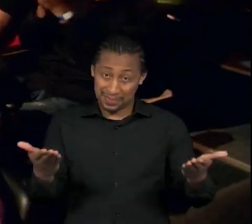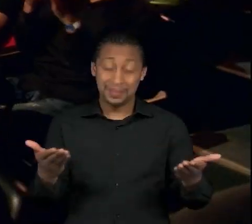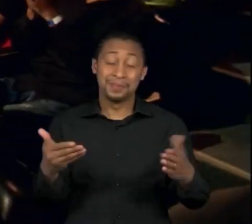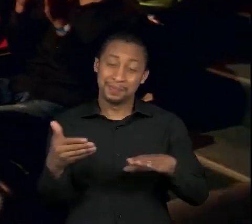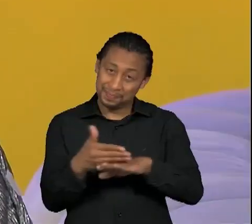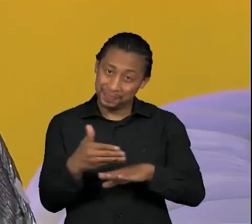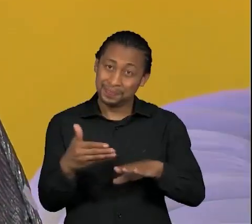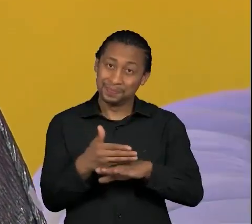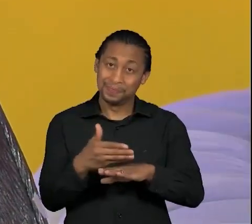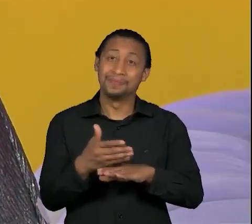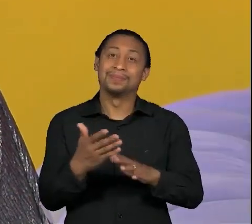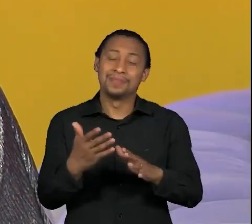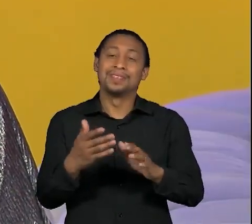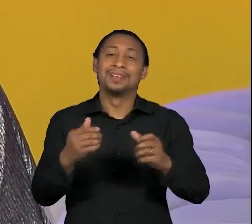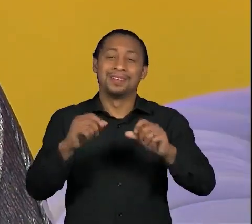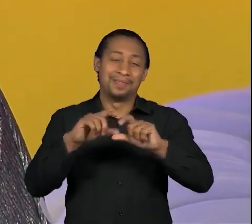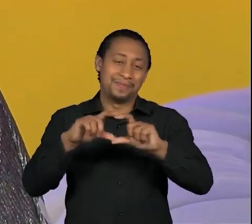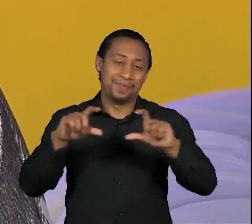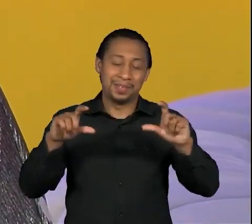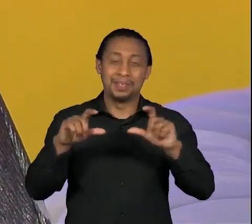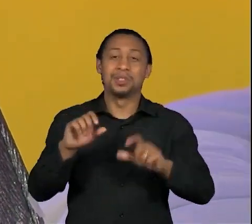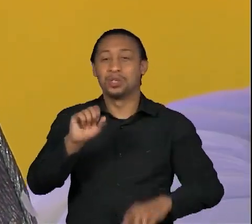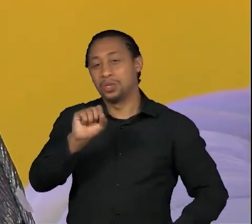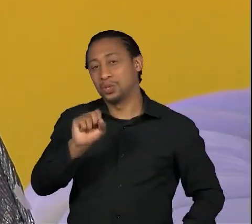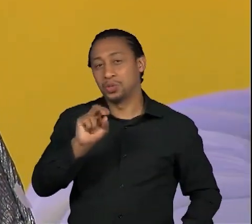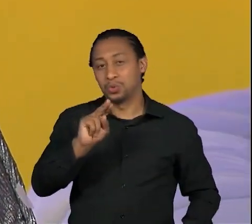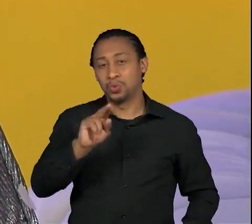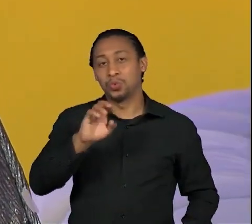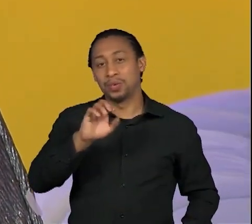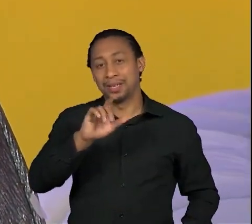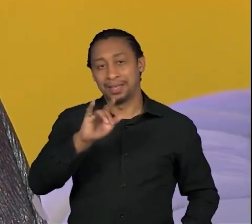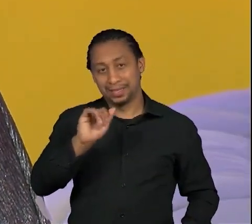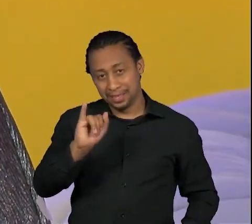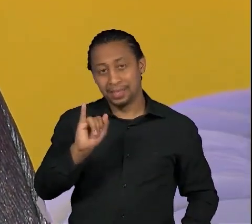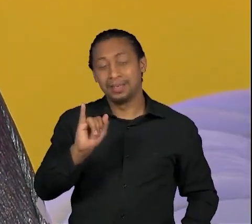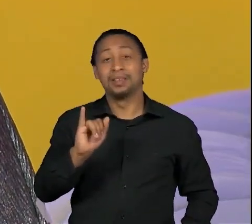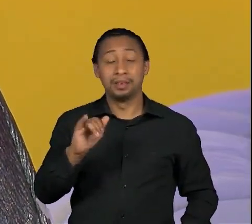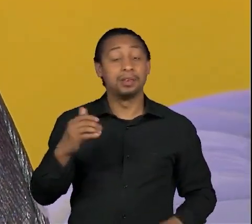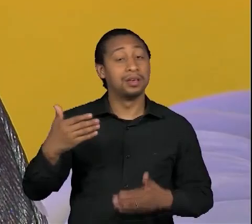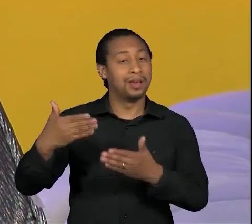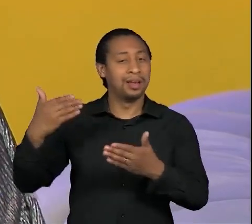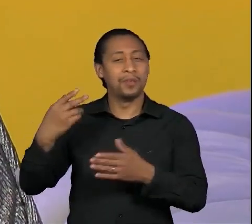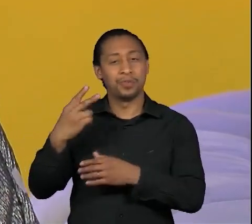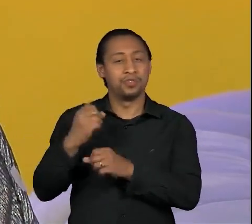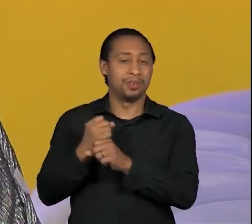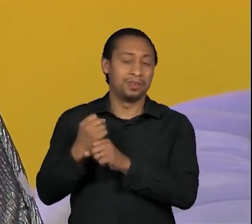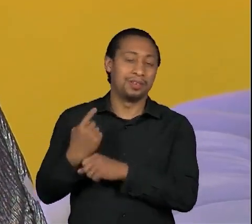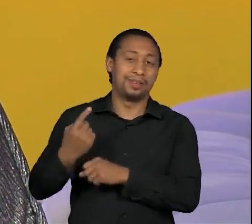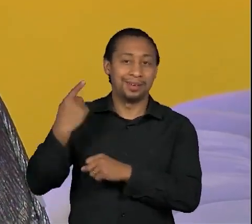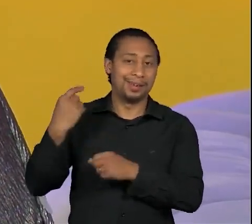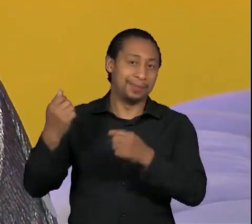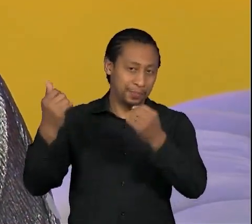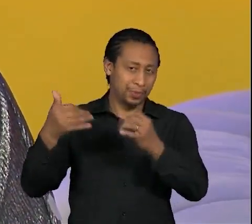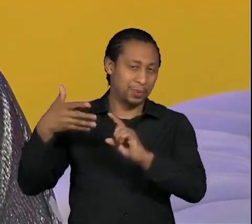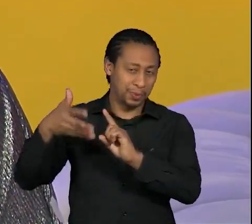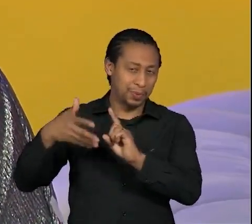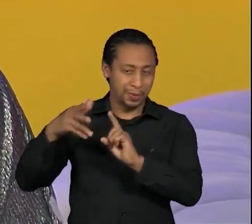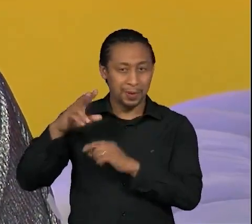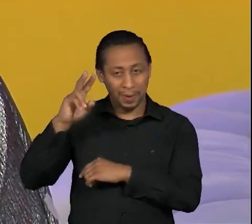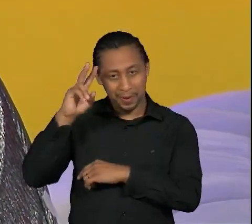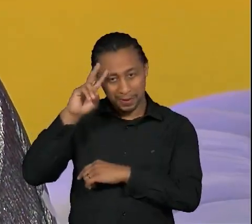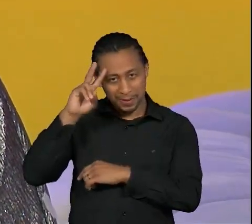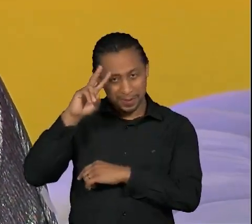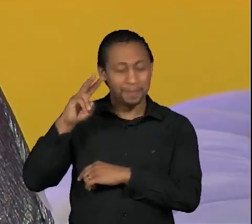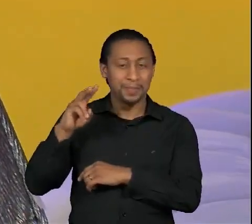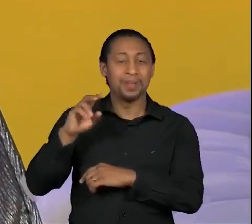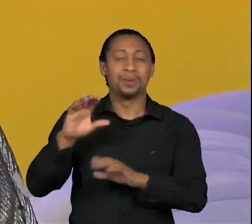E é como diz, tem uma frase da Sueli Carneiro que eu gosto muito, que a Sueli falou há 20 anos atrás, numa palestra do Instituto